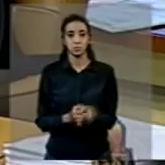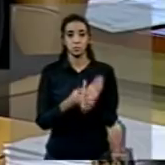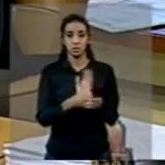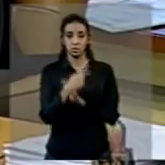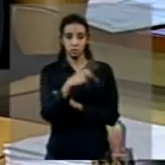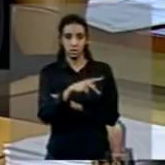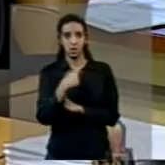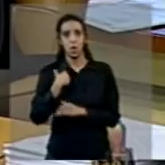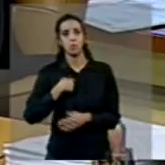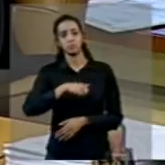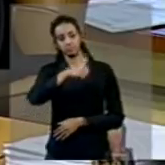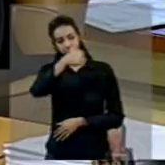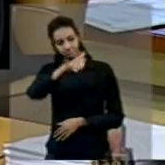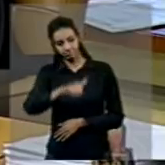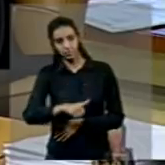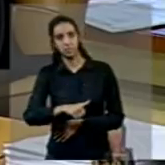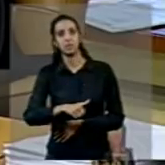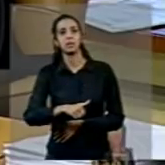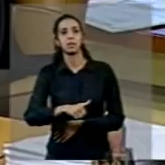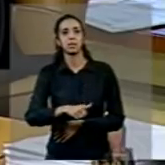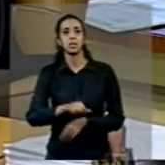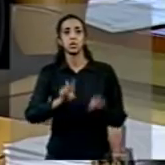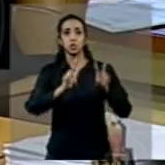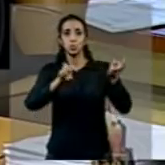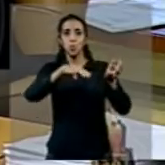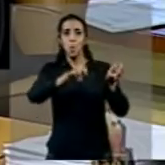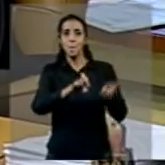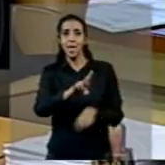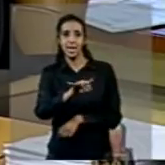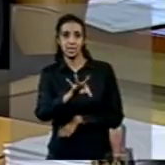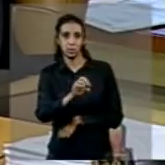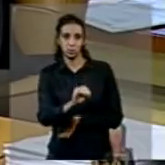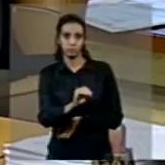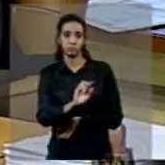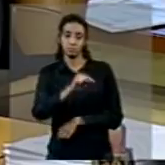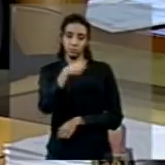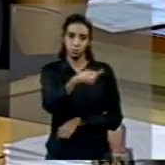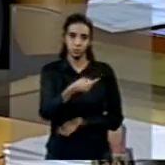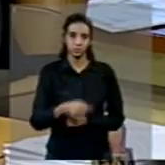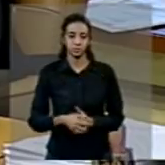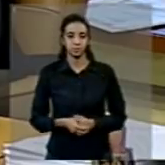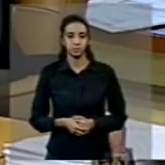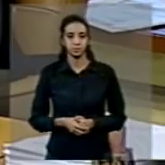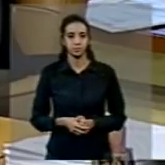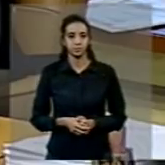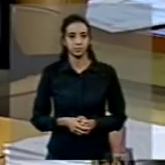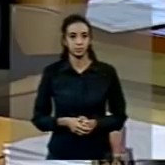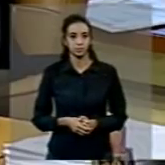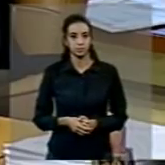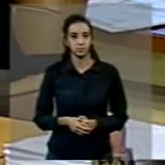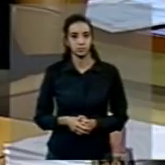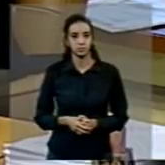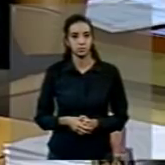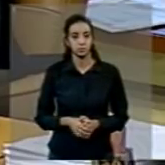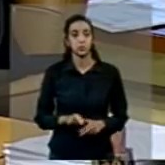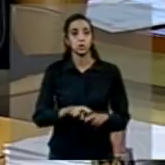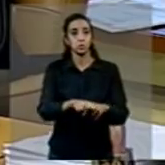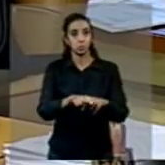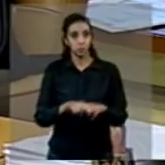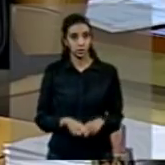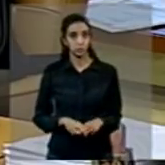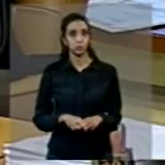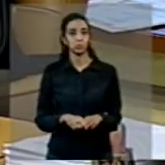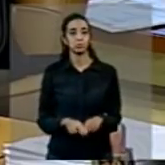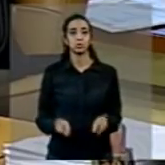quando do julgamento do mérito da presente ação. E assim é que, quanto ao primeiro argumento,